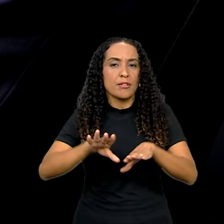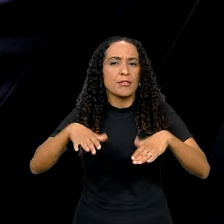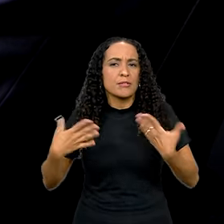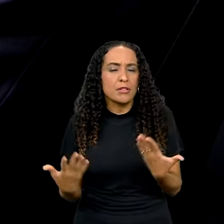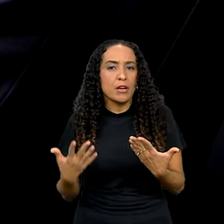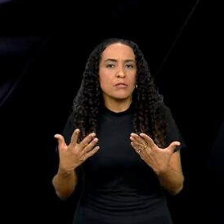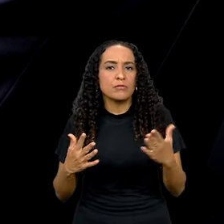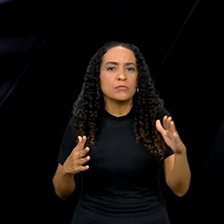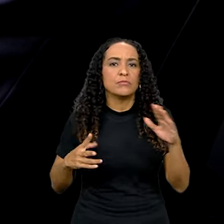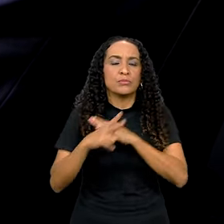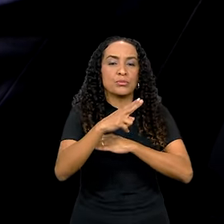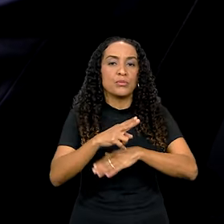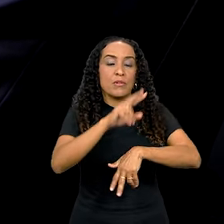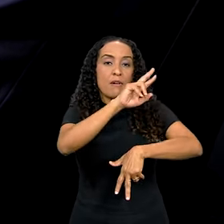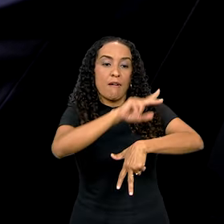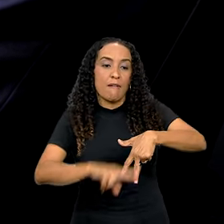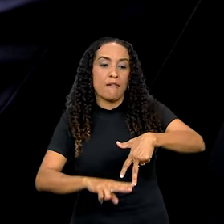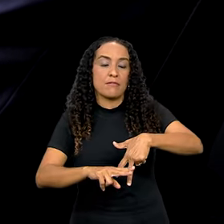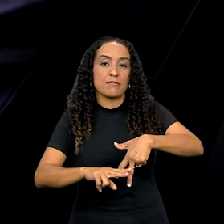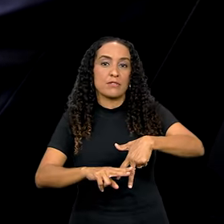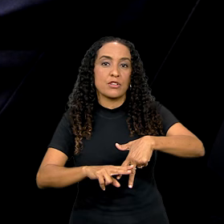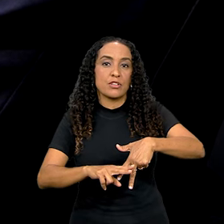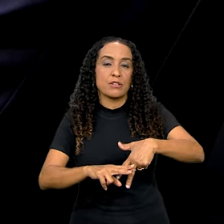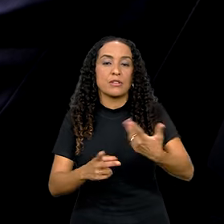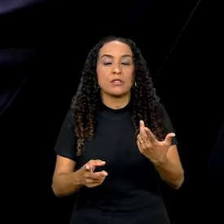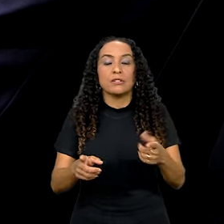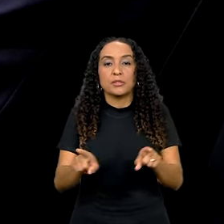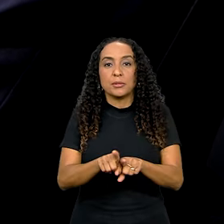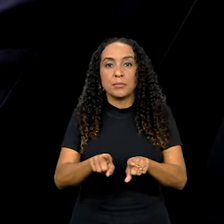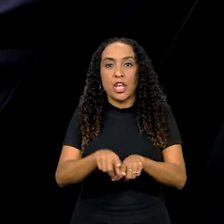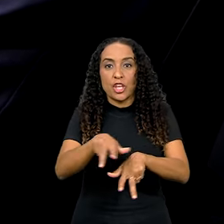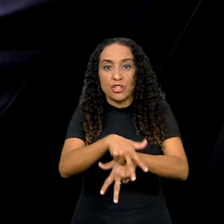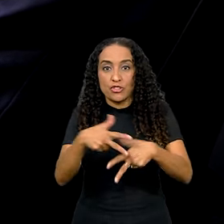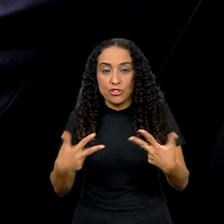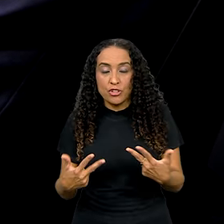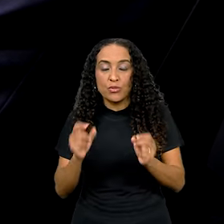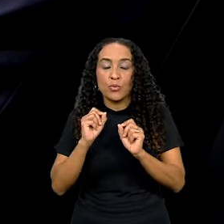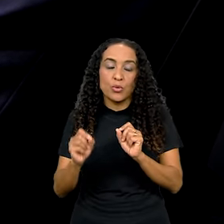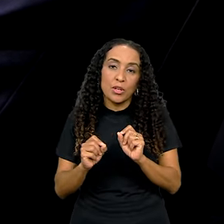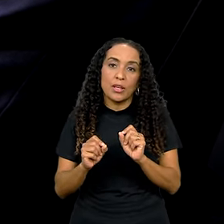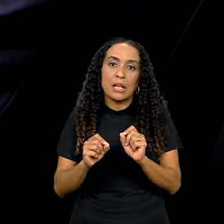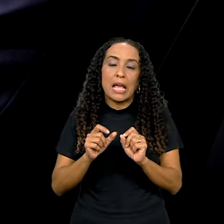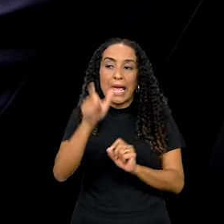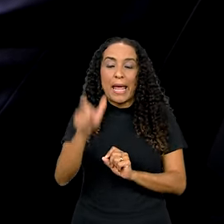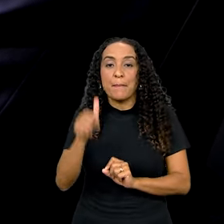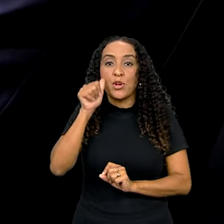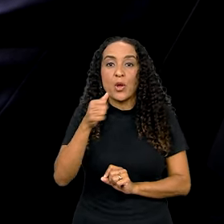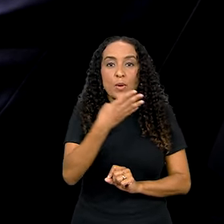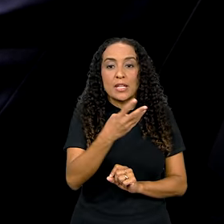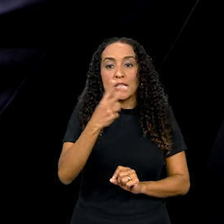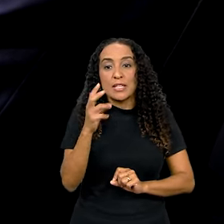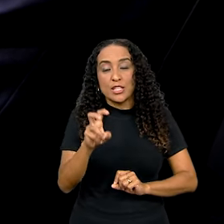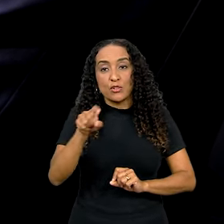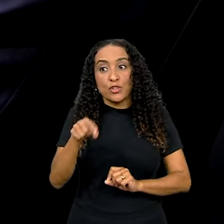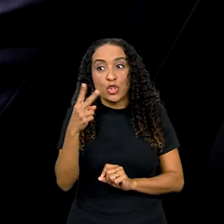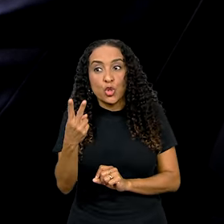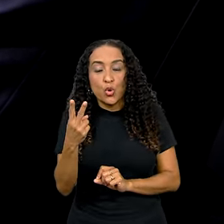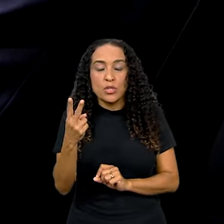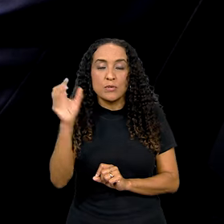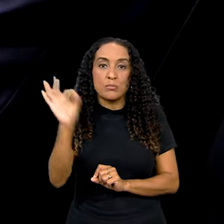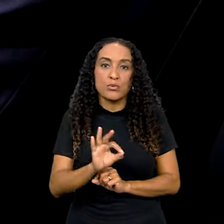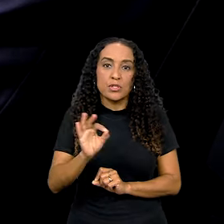quando o recorte é por raça e gênero o destaque são as mulheres negras com diminuição de 45,2 da